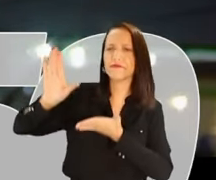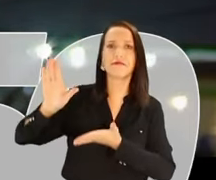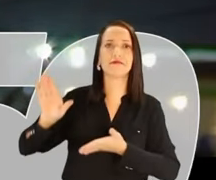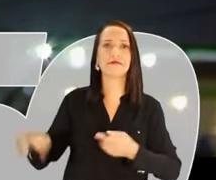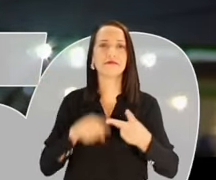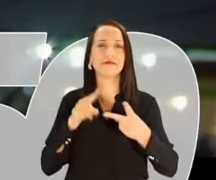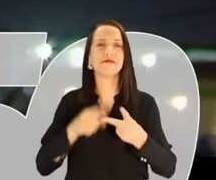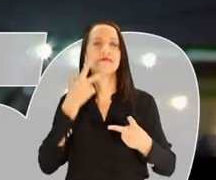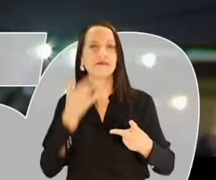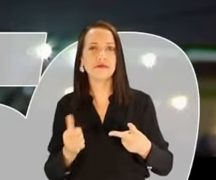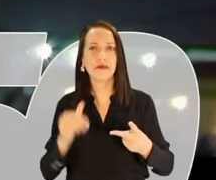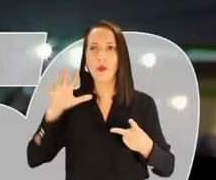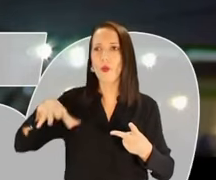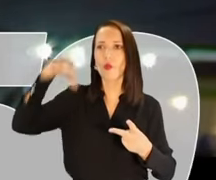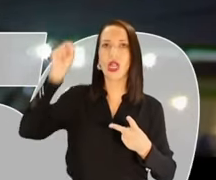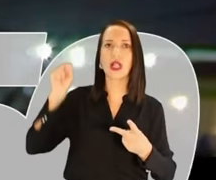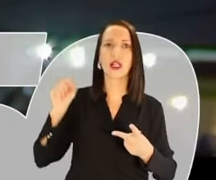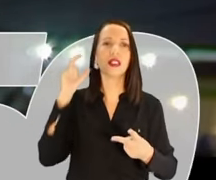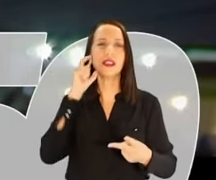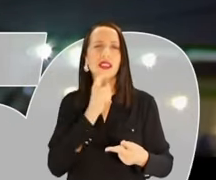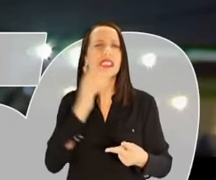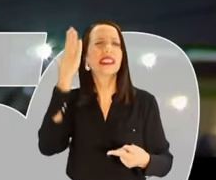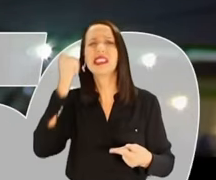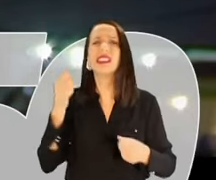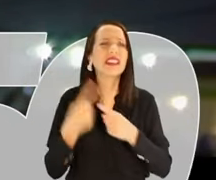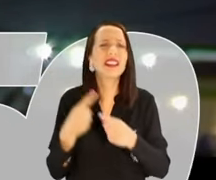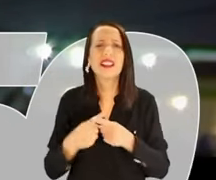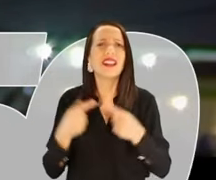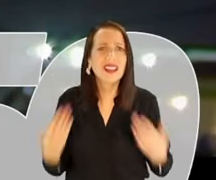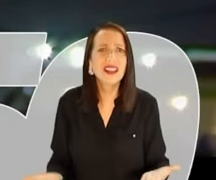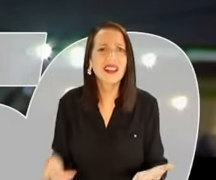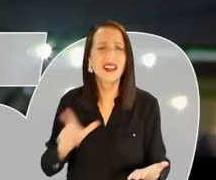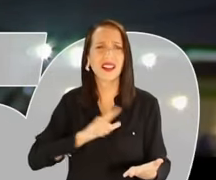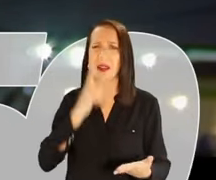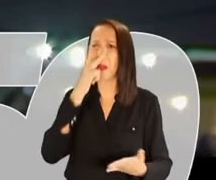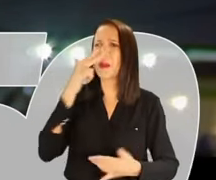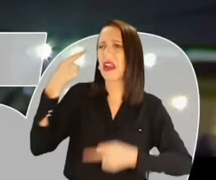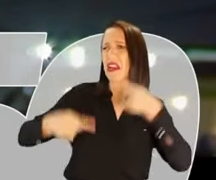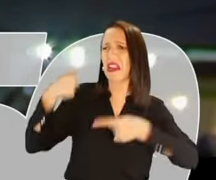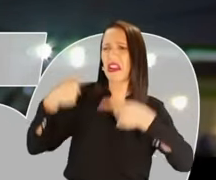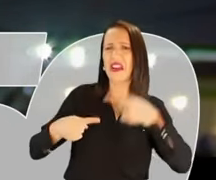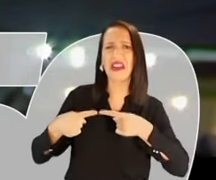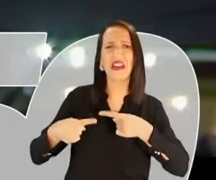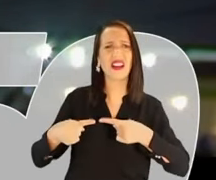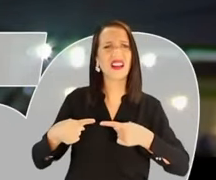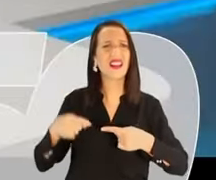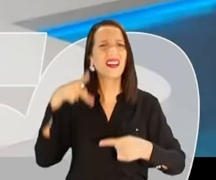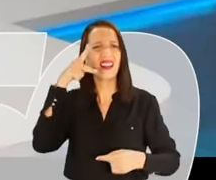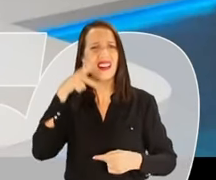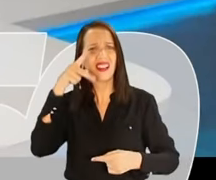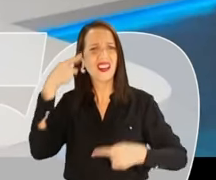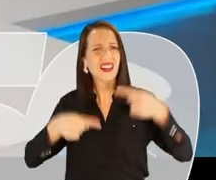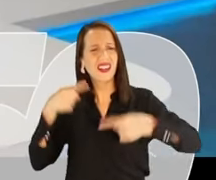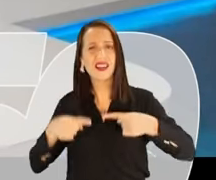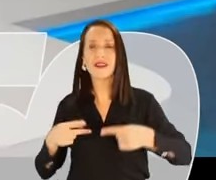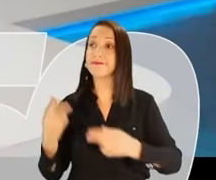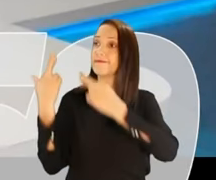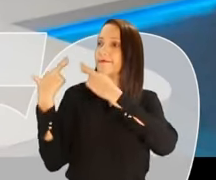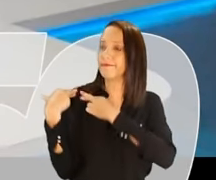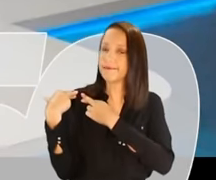tirá-la. O pai do apagão se chama Ricardo Nunes. Sabe por quê, Burnier? Para não parecer que é coisa de disputa política, é o seguinte,